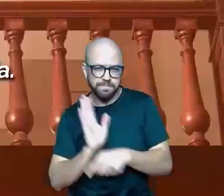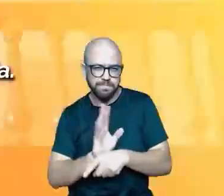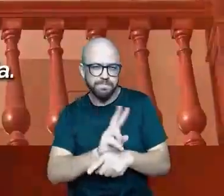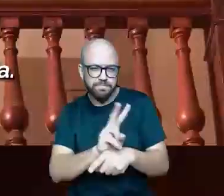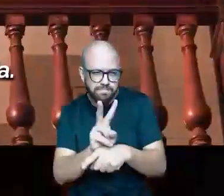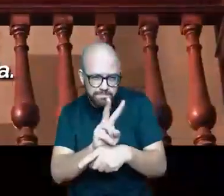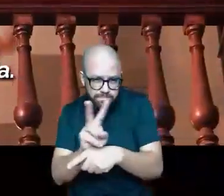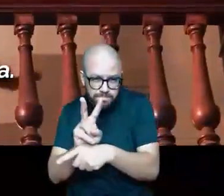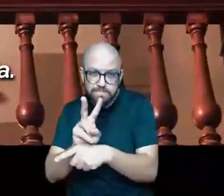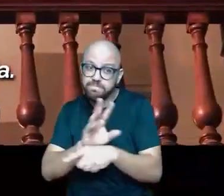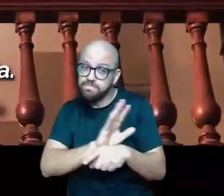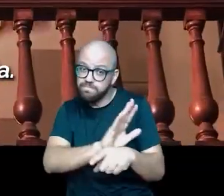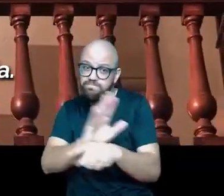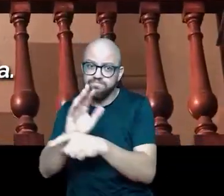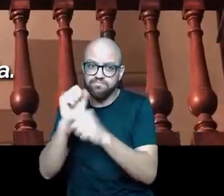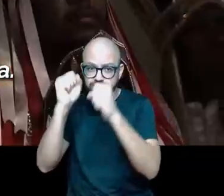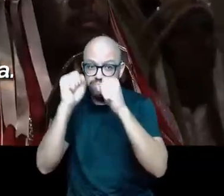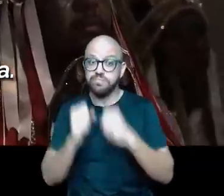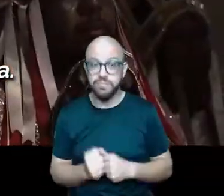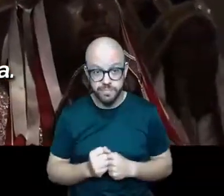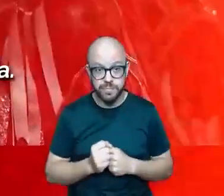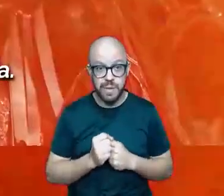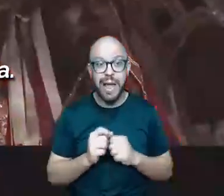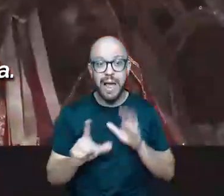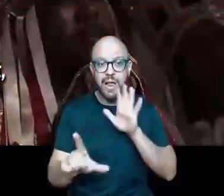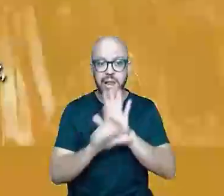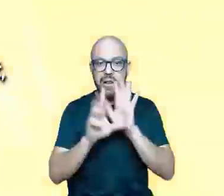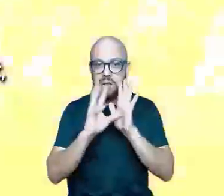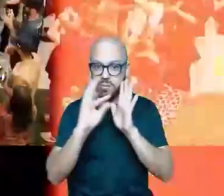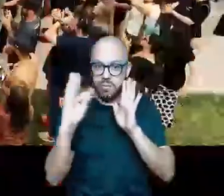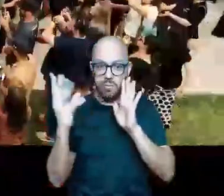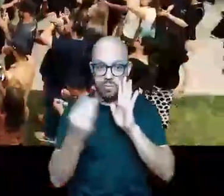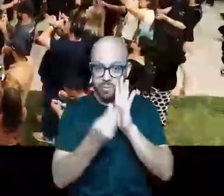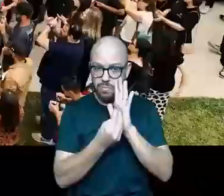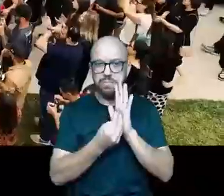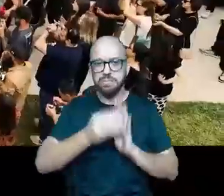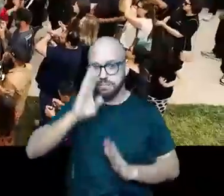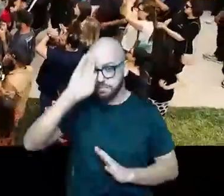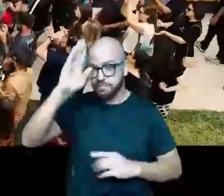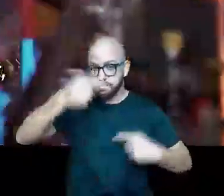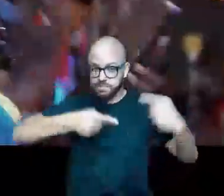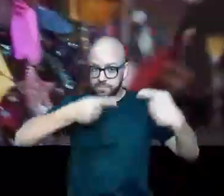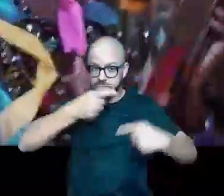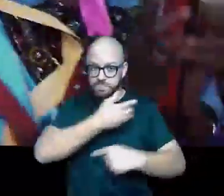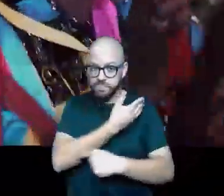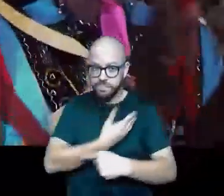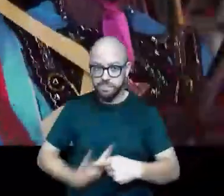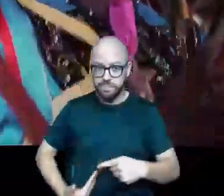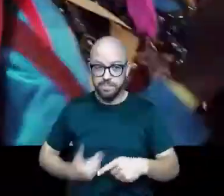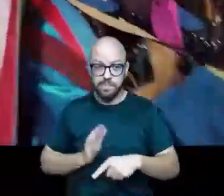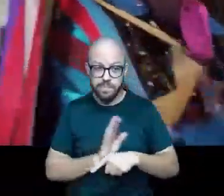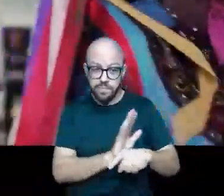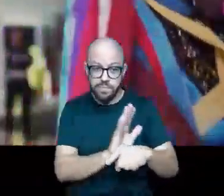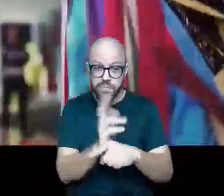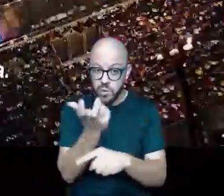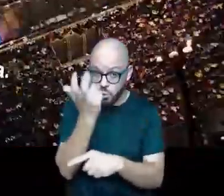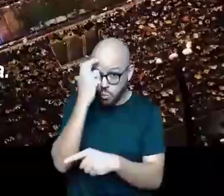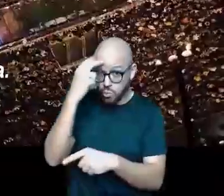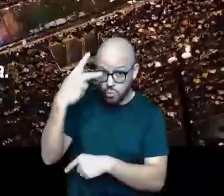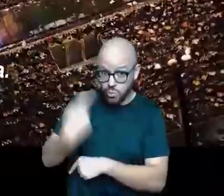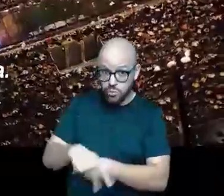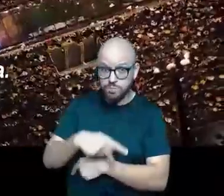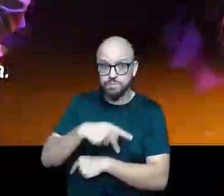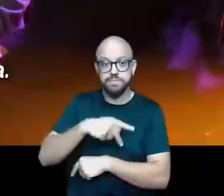democracia, deve ser defendida e fortalecida. Essa é a função da Lei Rouanet, a principal política pública